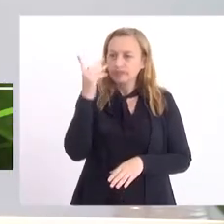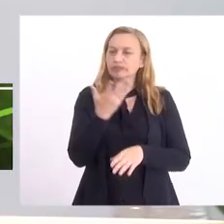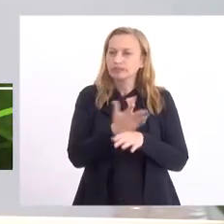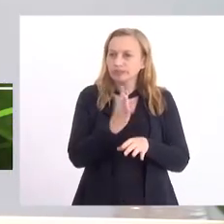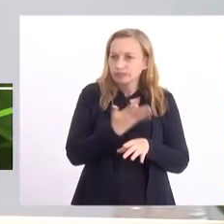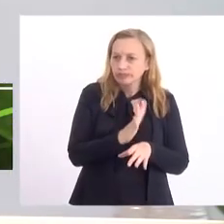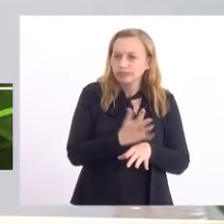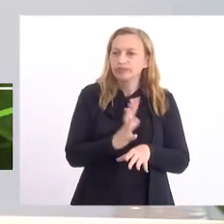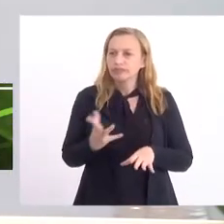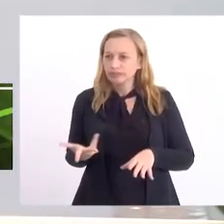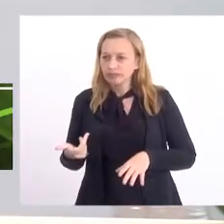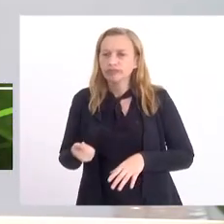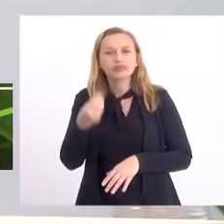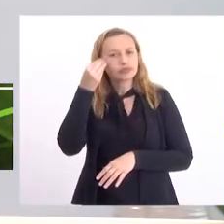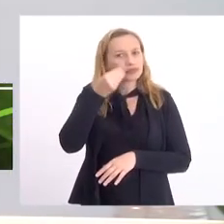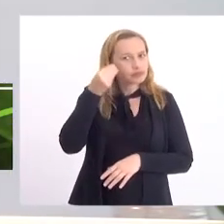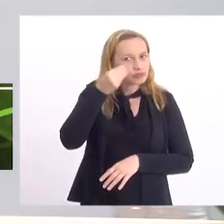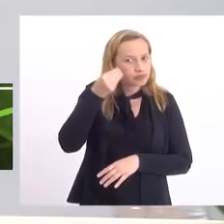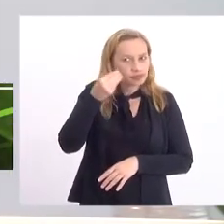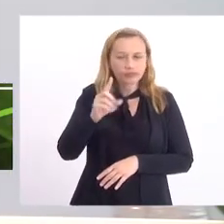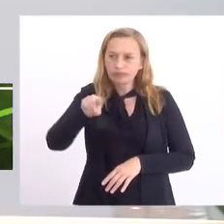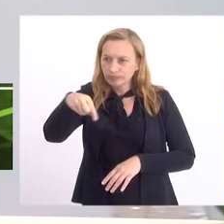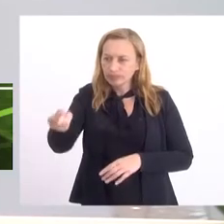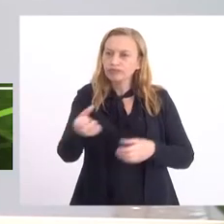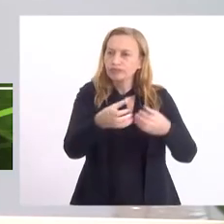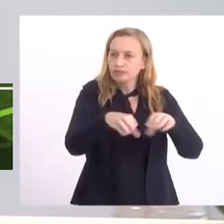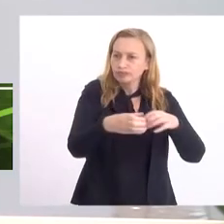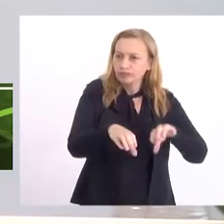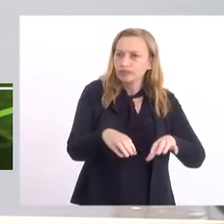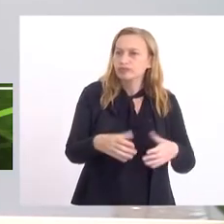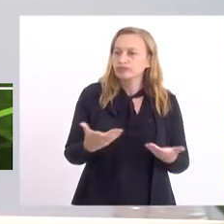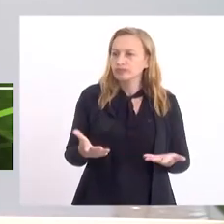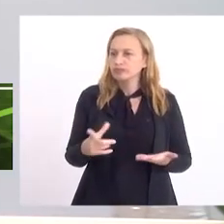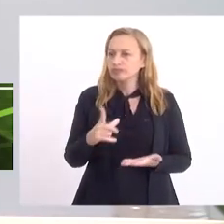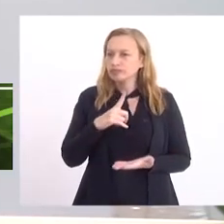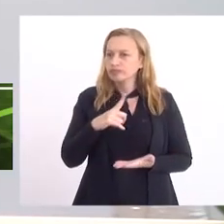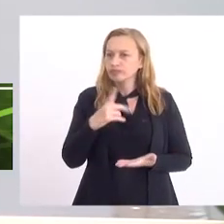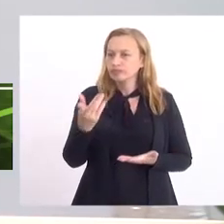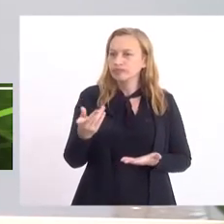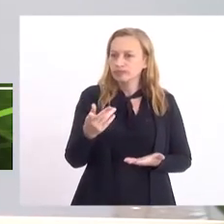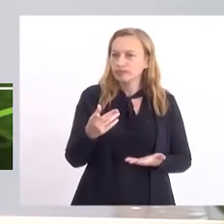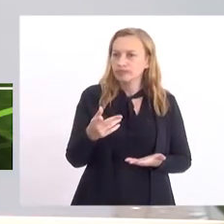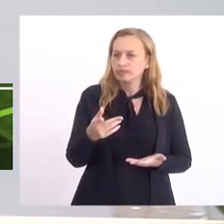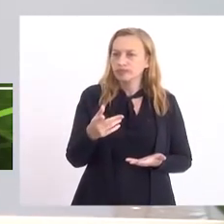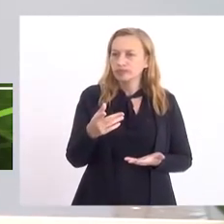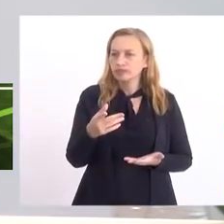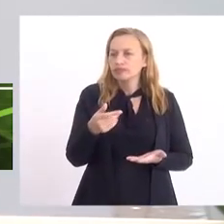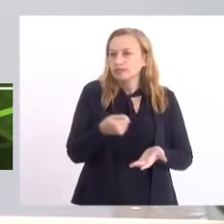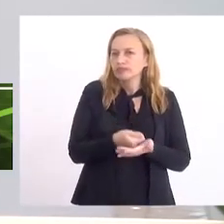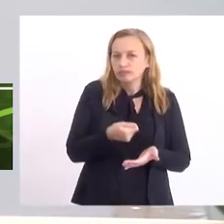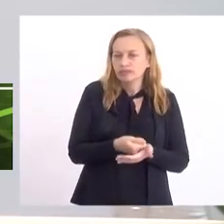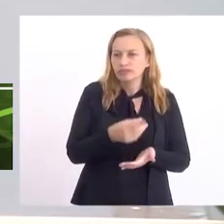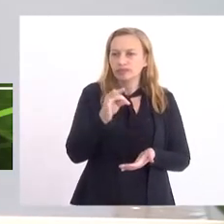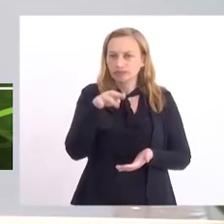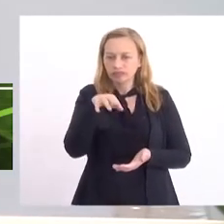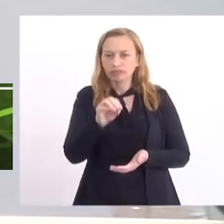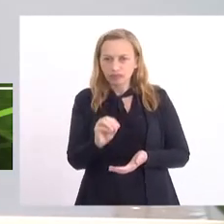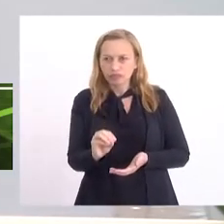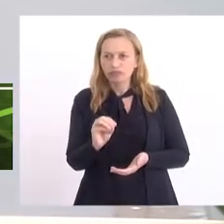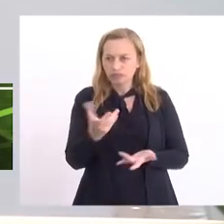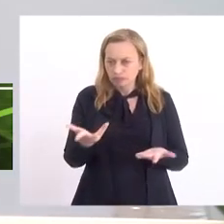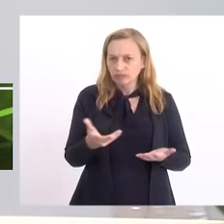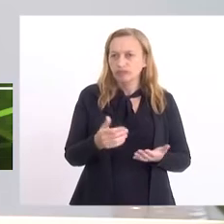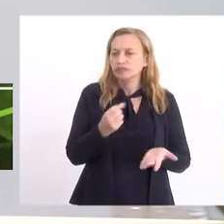qualificada. Exatamente. Experiência. Acho que tem outros concursos que tem essa, na, sim, prova de títulos, exigir. Aí o próprio Degazi, através